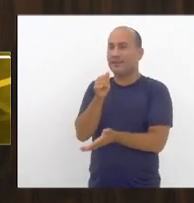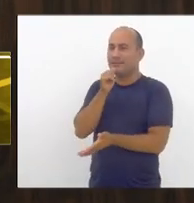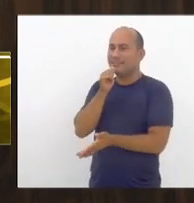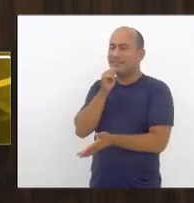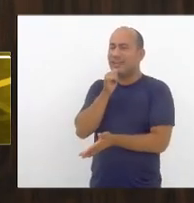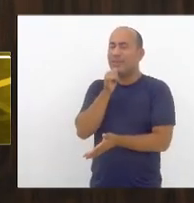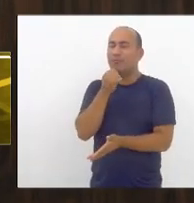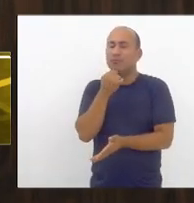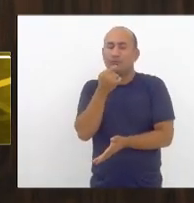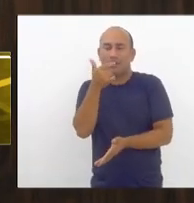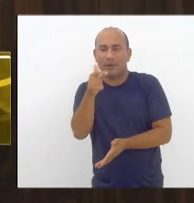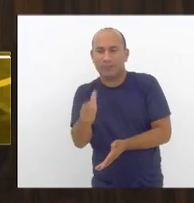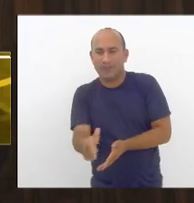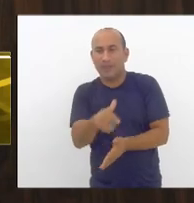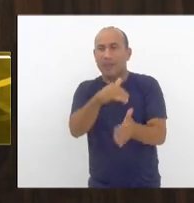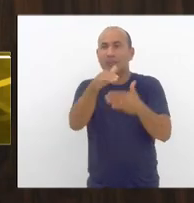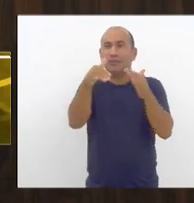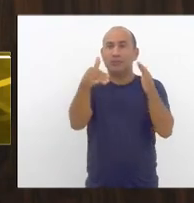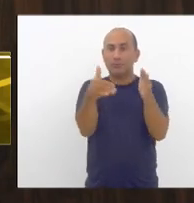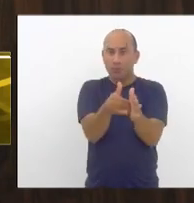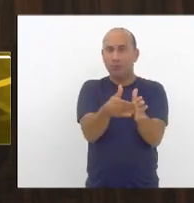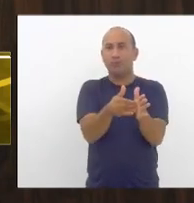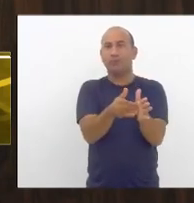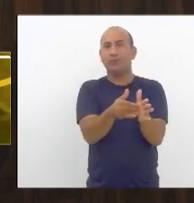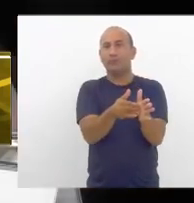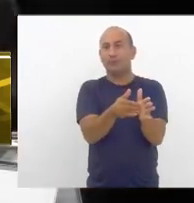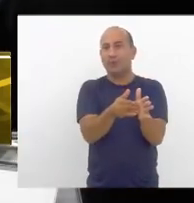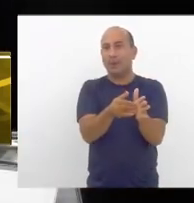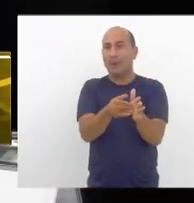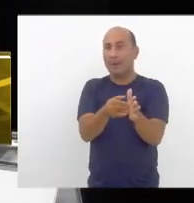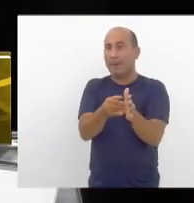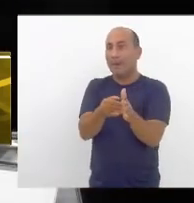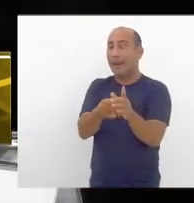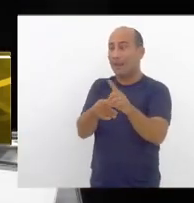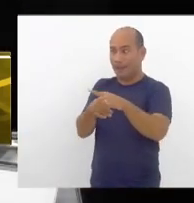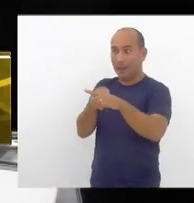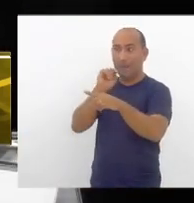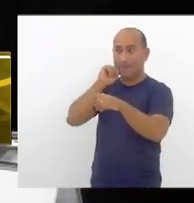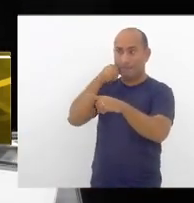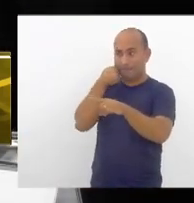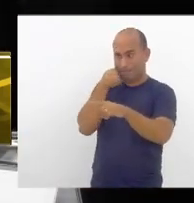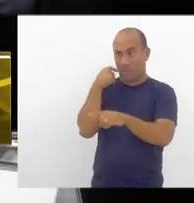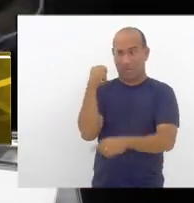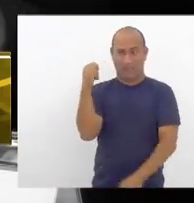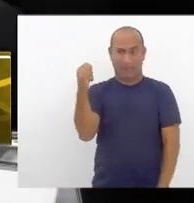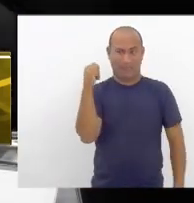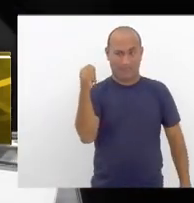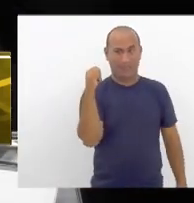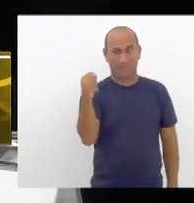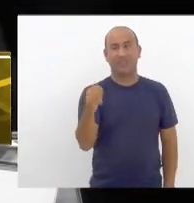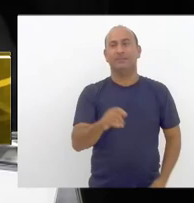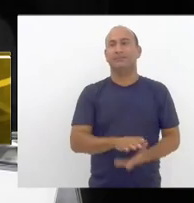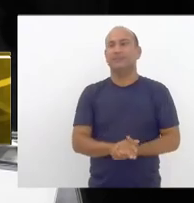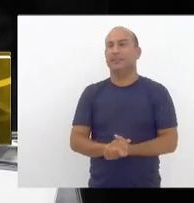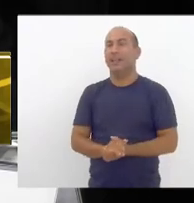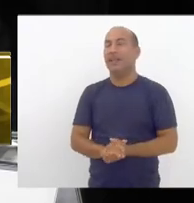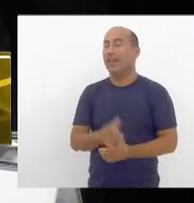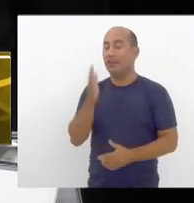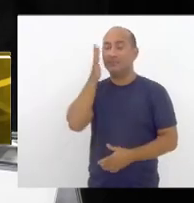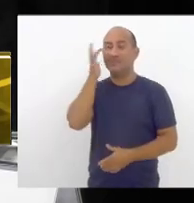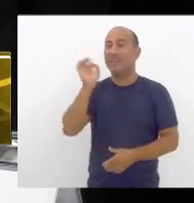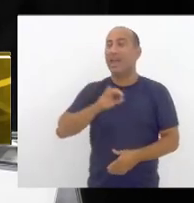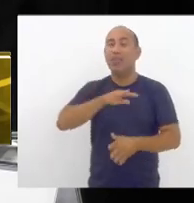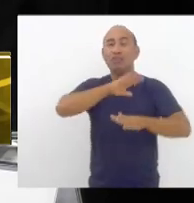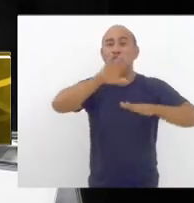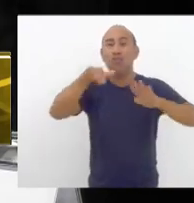nenhuma e todos estão duro de marca maior então não quero nem saber tá